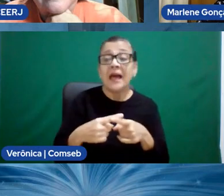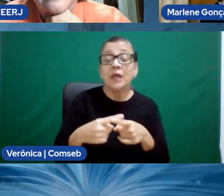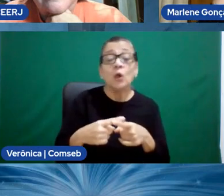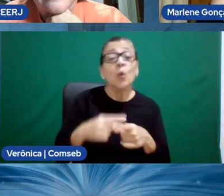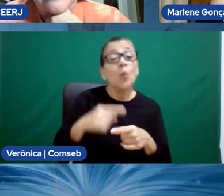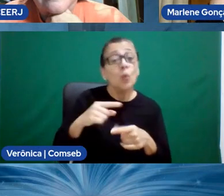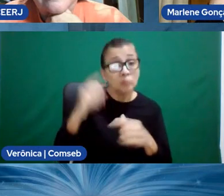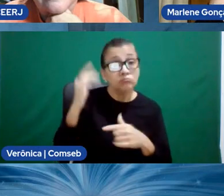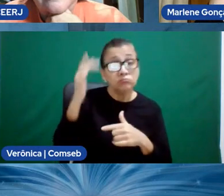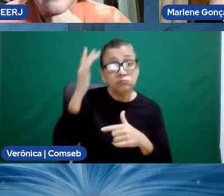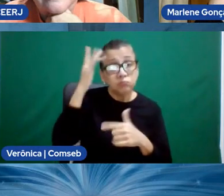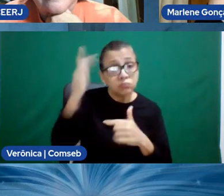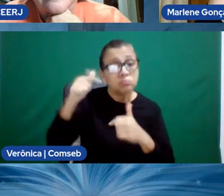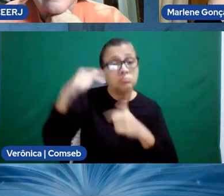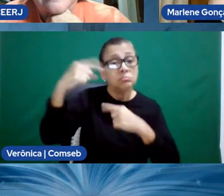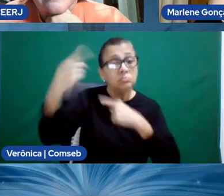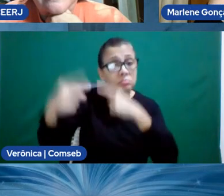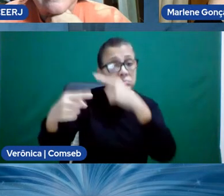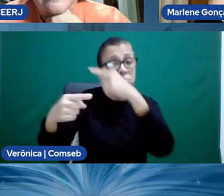antigos.